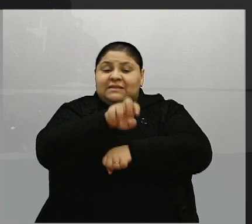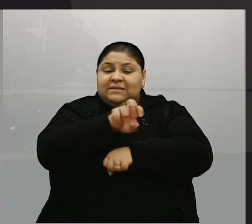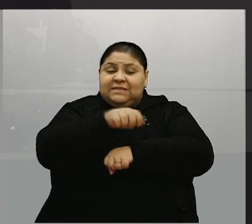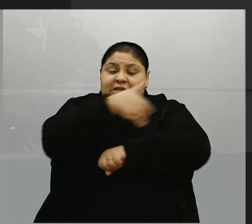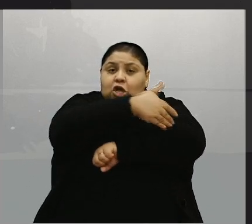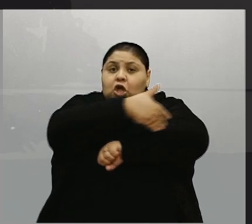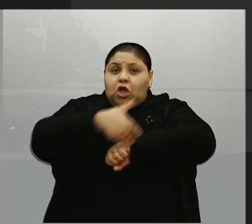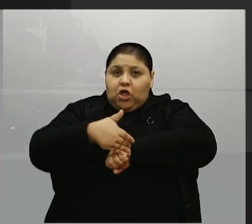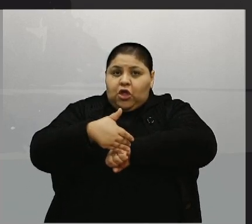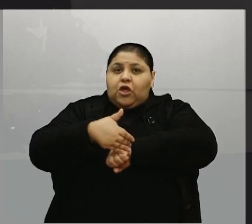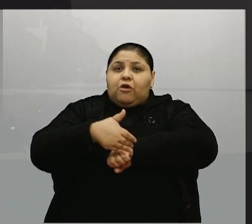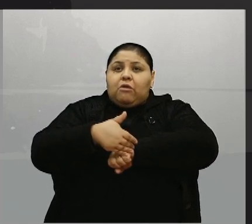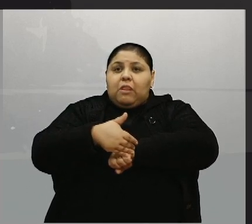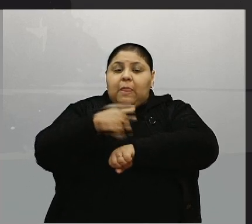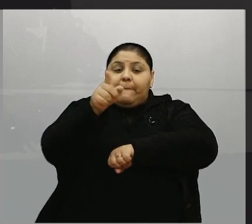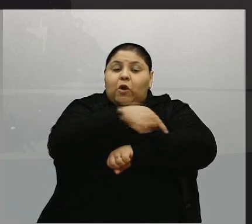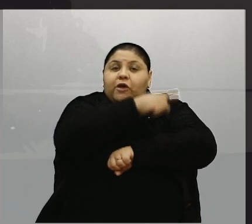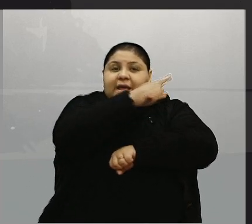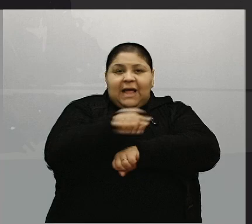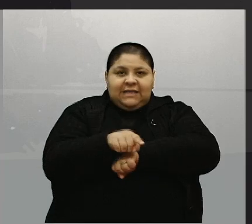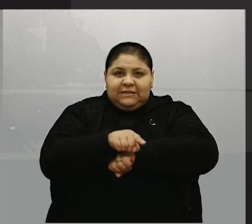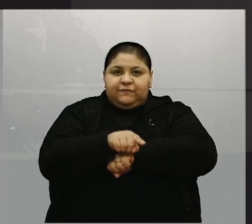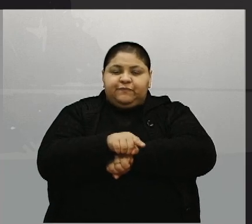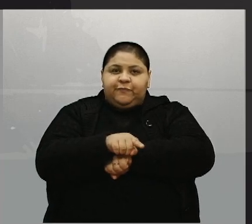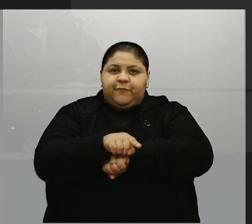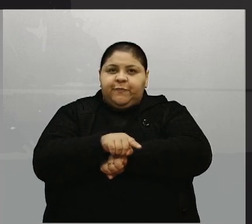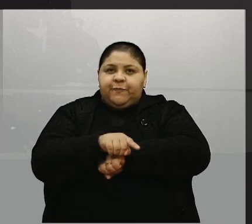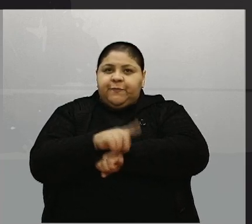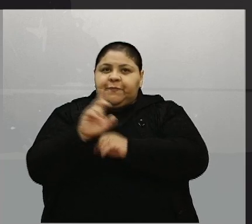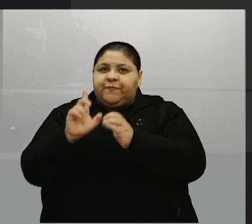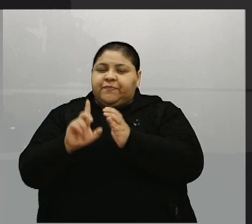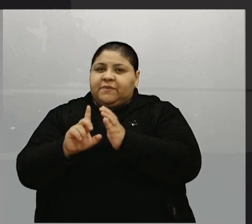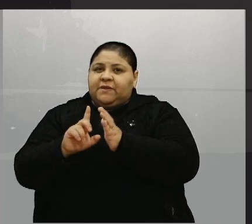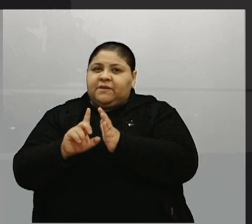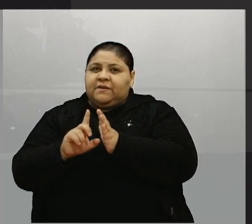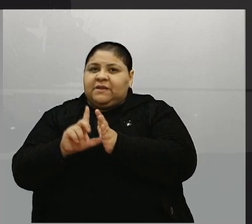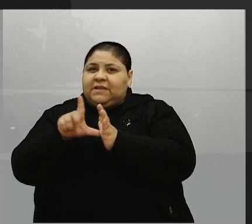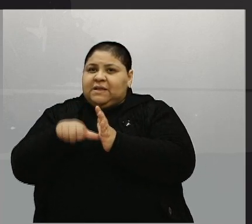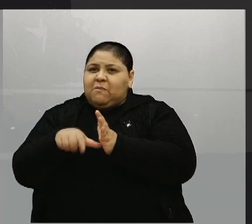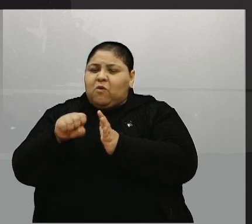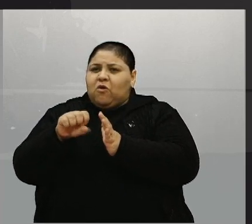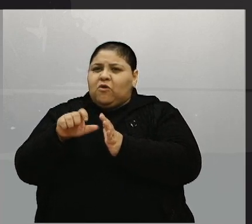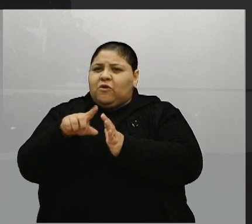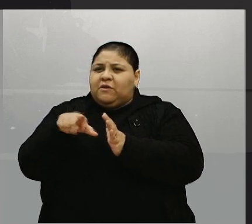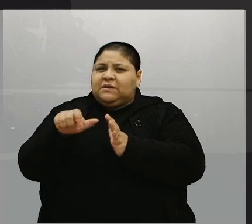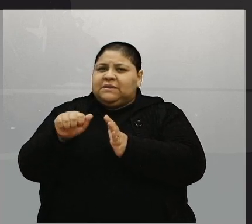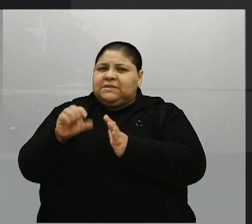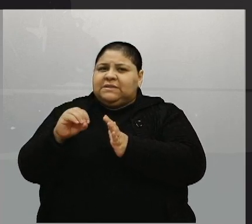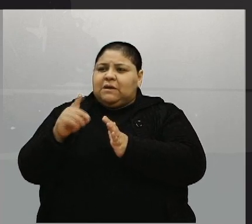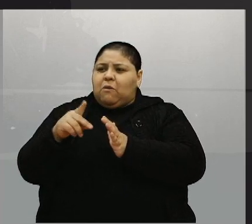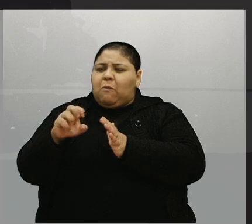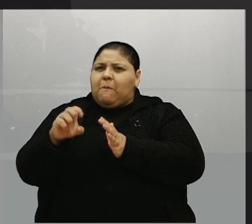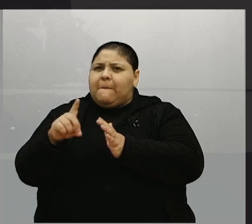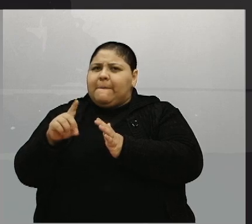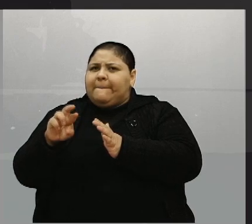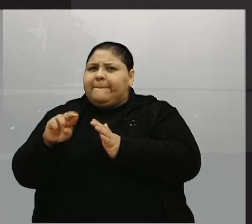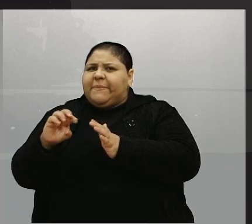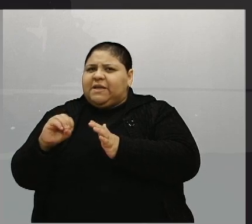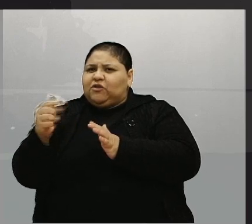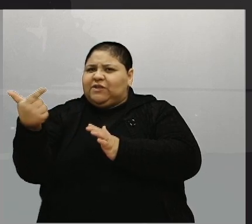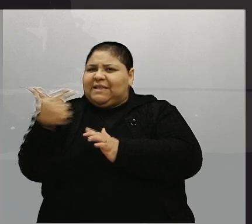ainda interditadas. Logo após São Pedro da Terceira Légua, ali a estrada que desce da lá na Cantina dos